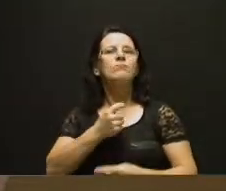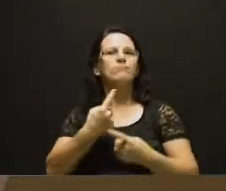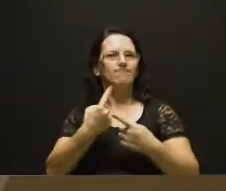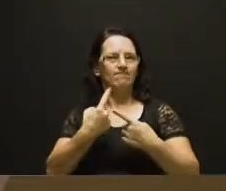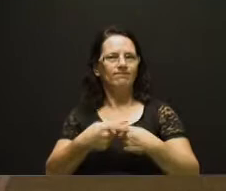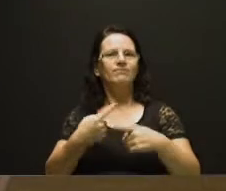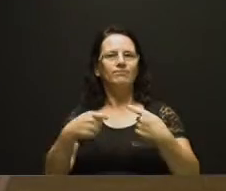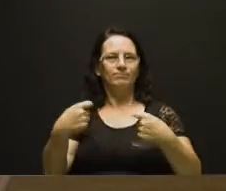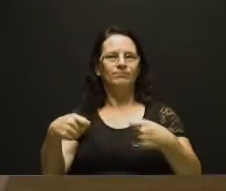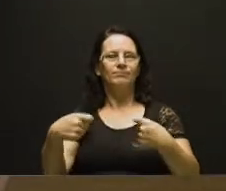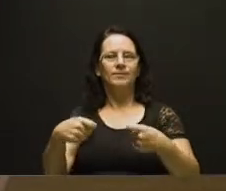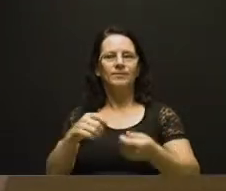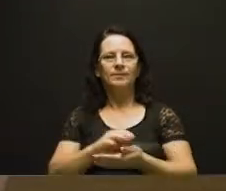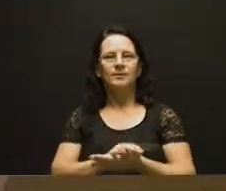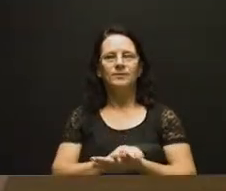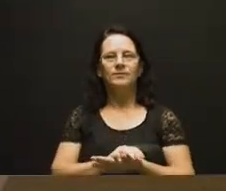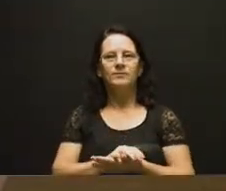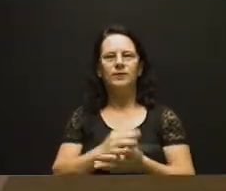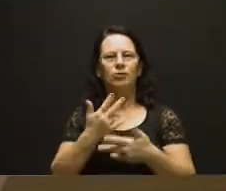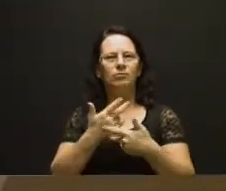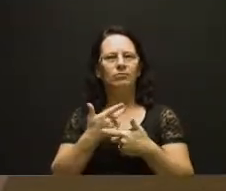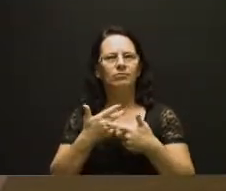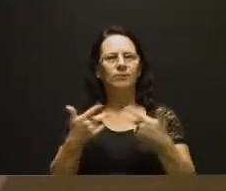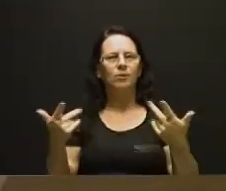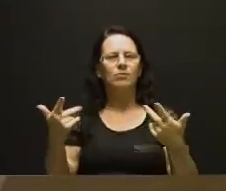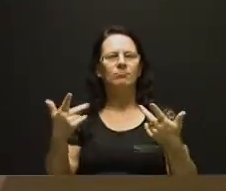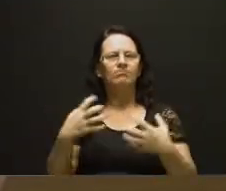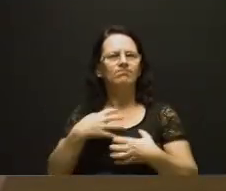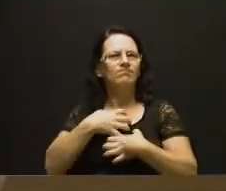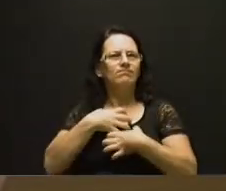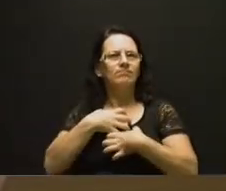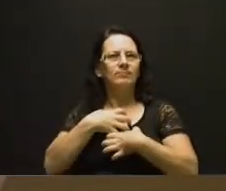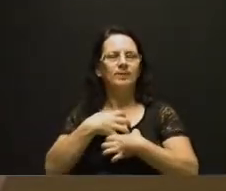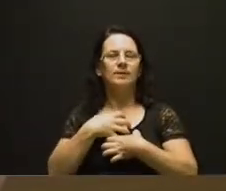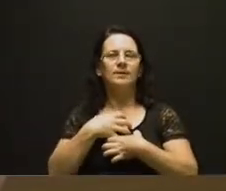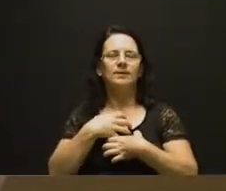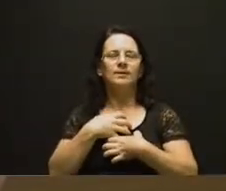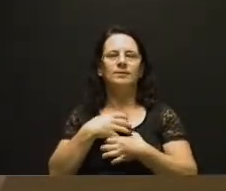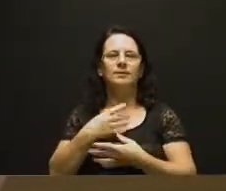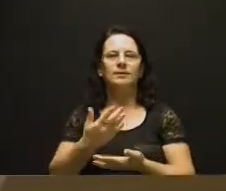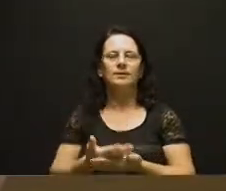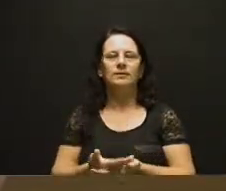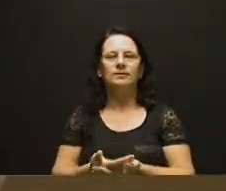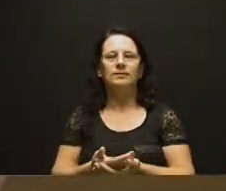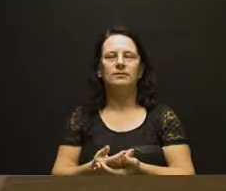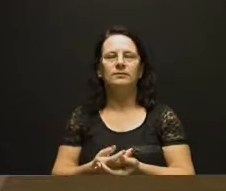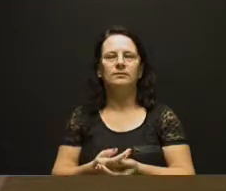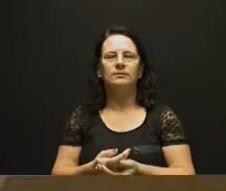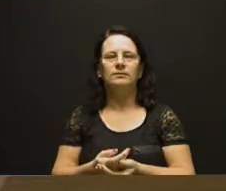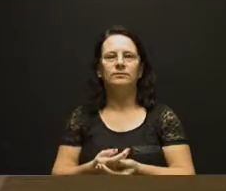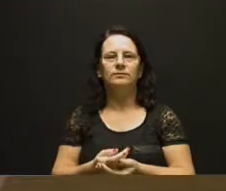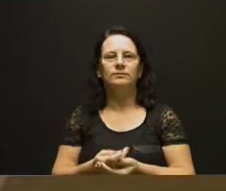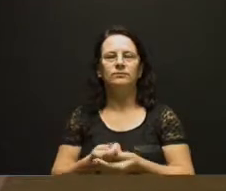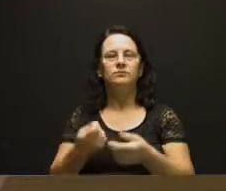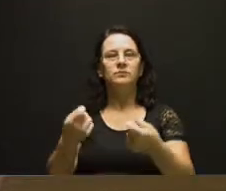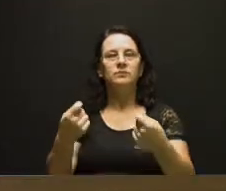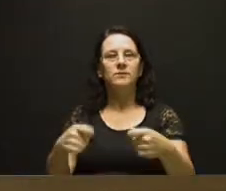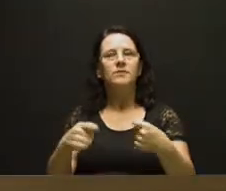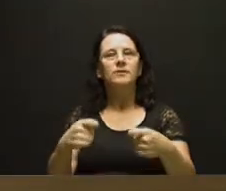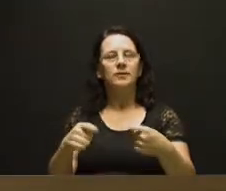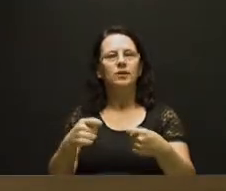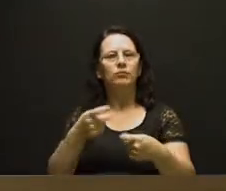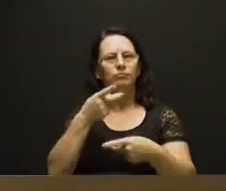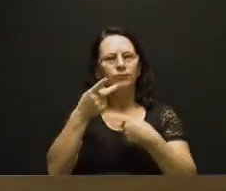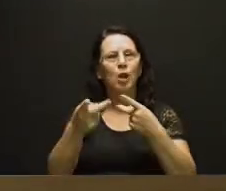não é é uma coisa que mexe bastante são a necessidade que eu